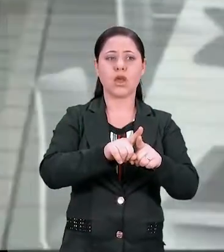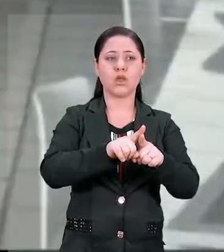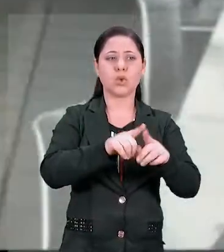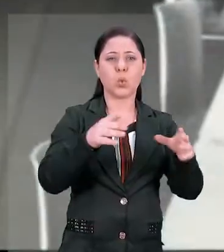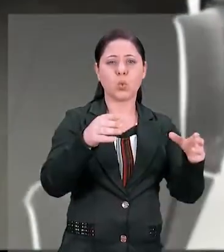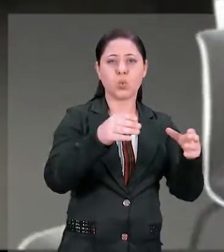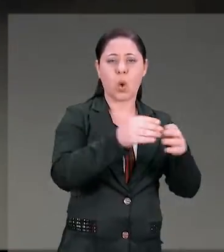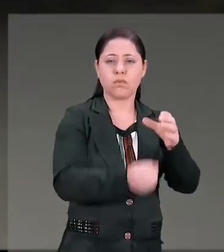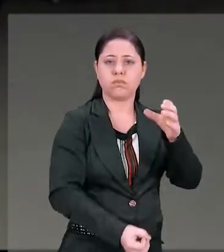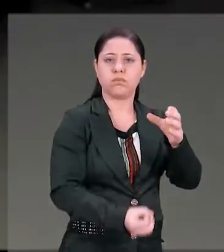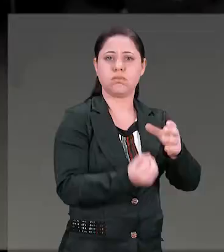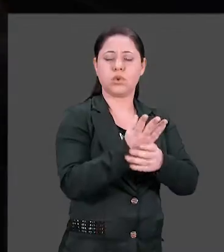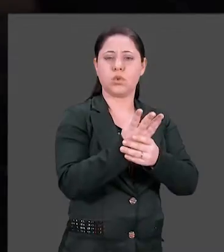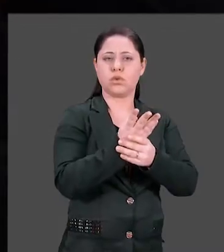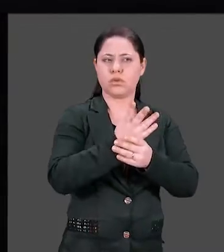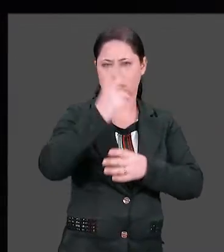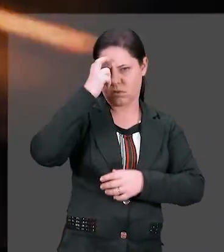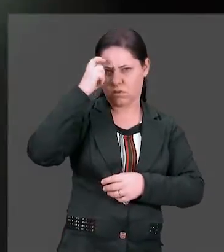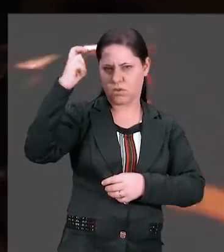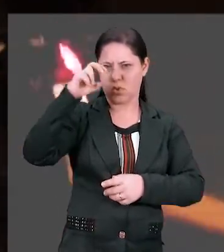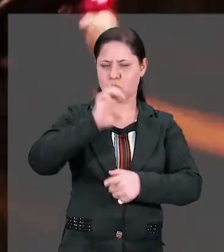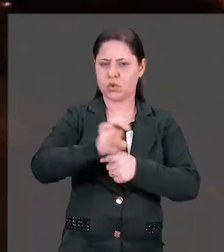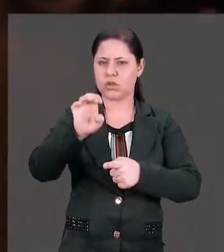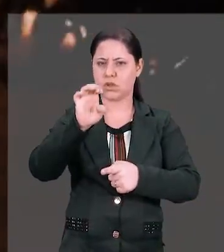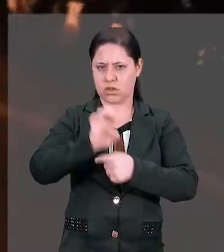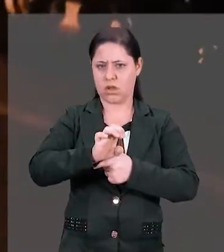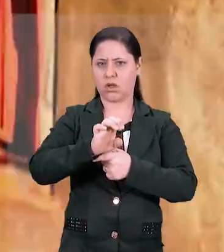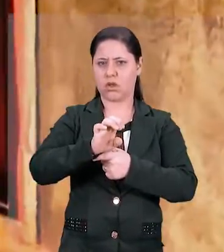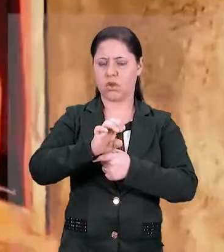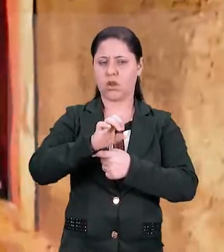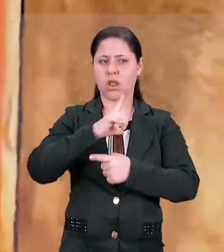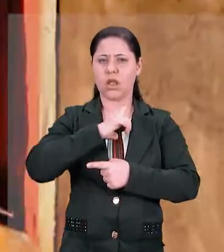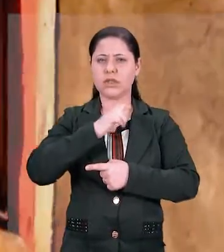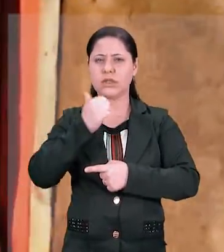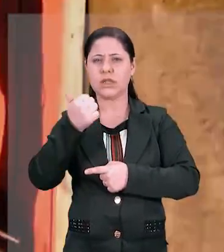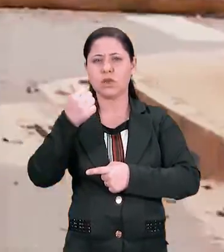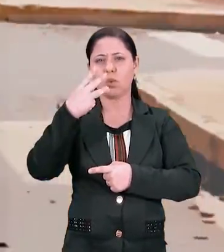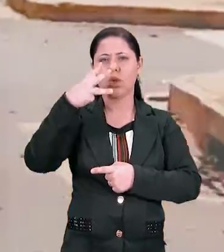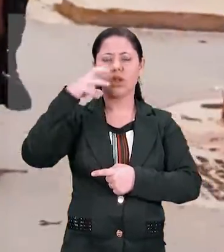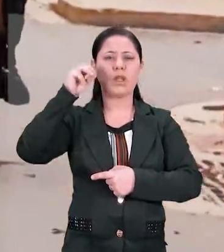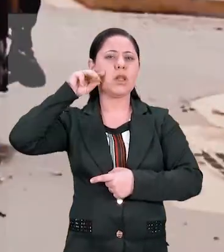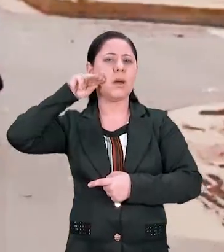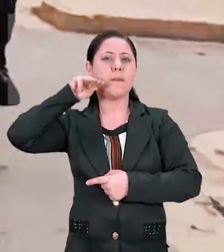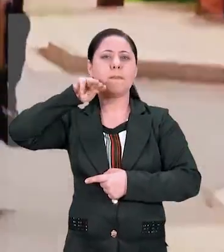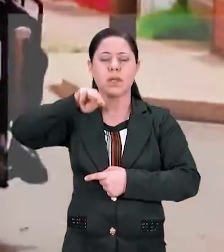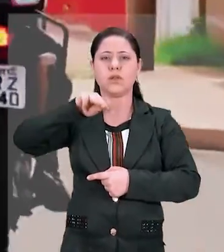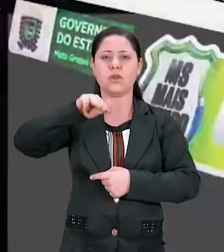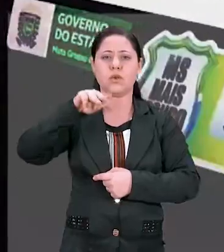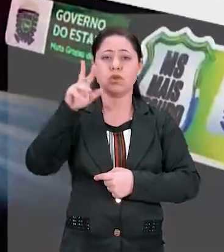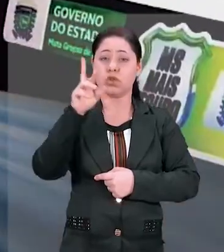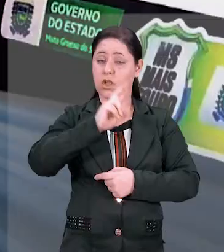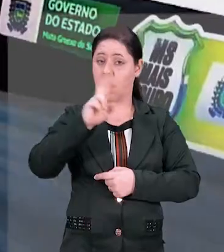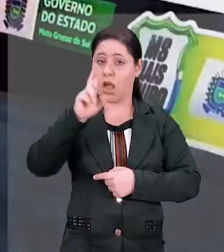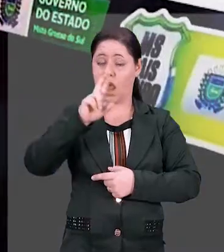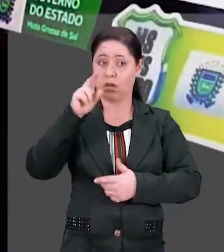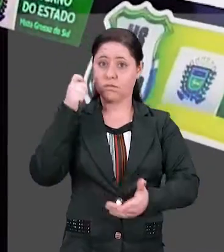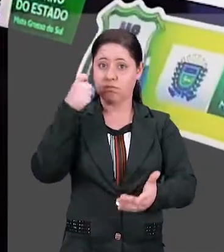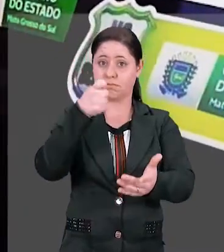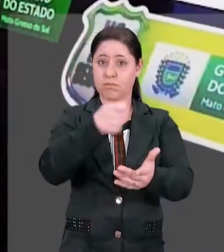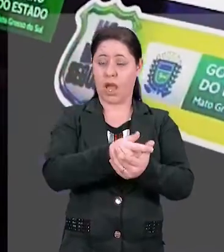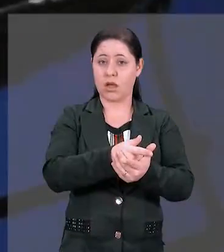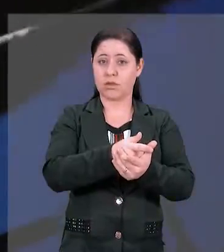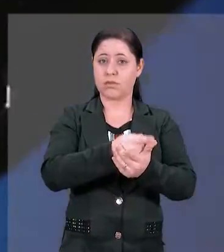de inteligência no interior do estado vieram a partir de R$130 milhões empregados pelo